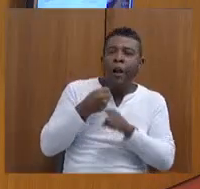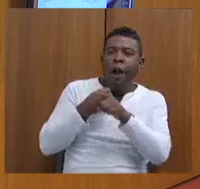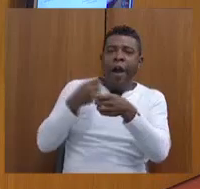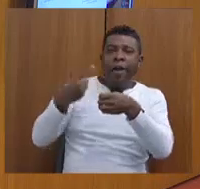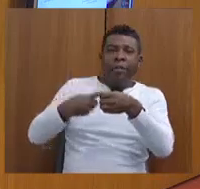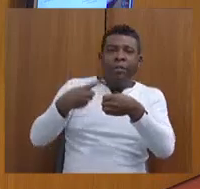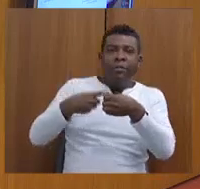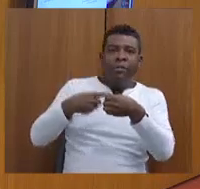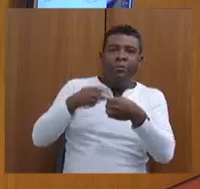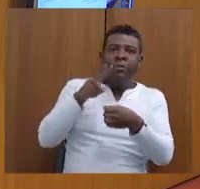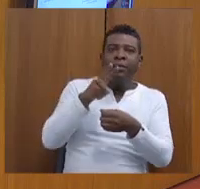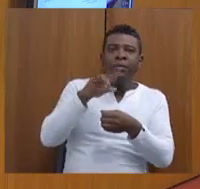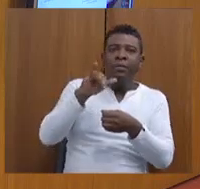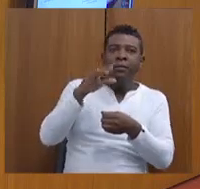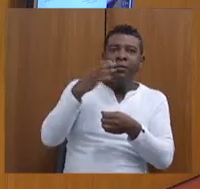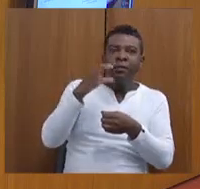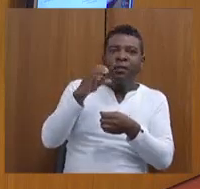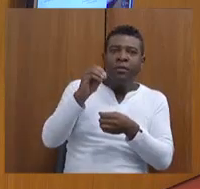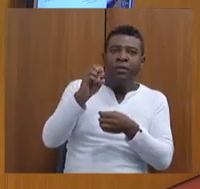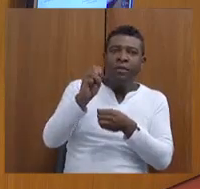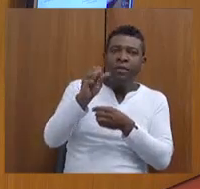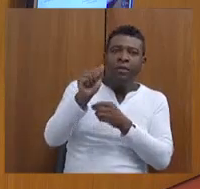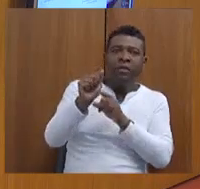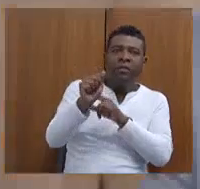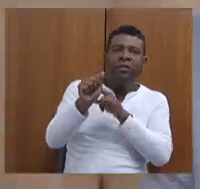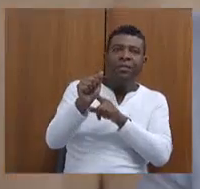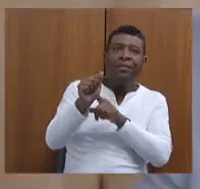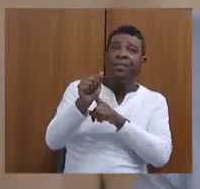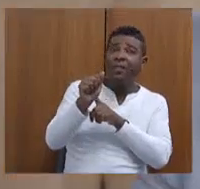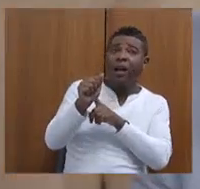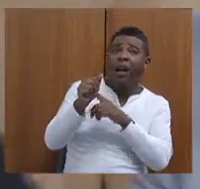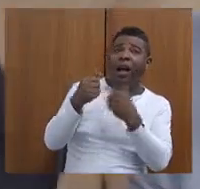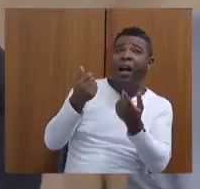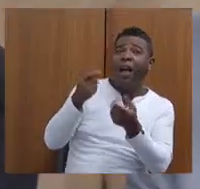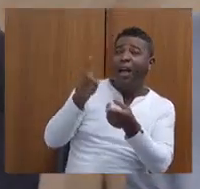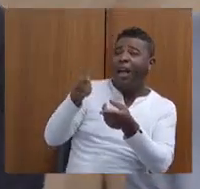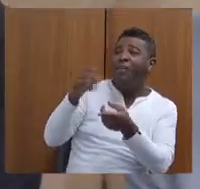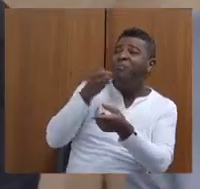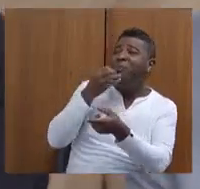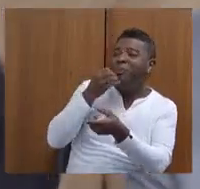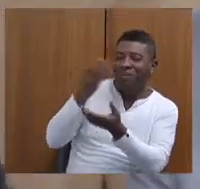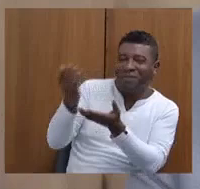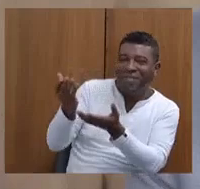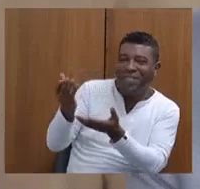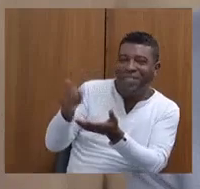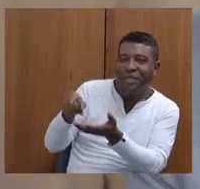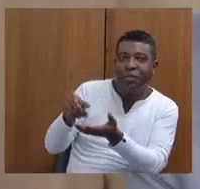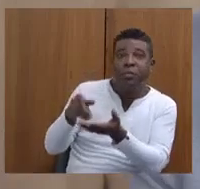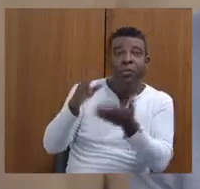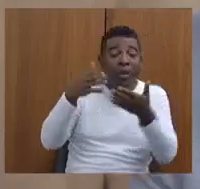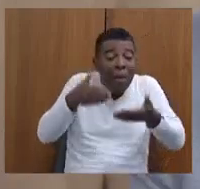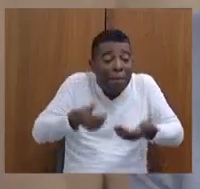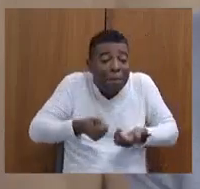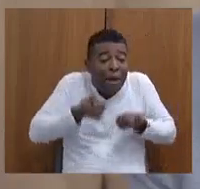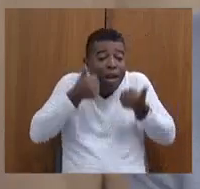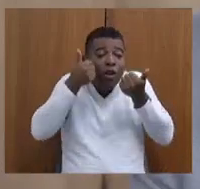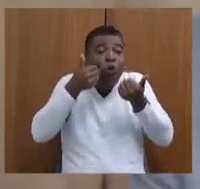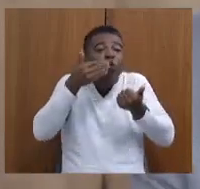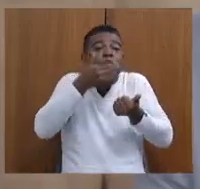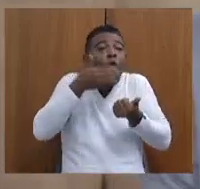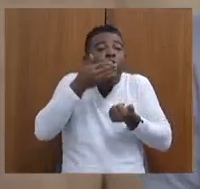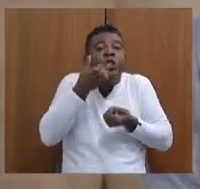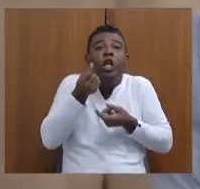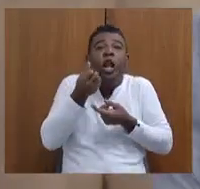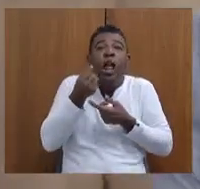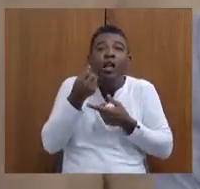que produz duas vezes até bonzinho né até bonzinho né Brincadeiras à partes melhor doce de leite do mundo doce de leite de Viçosa